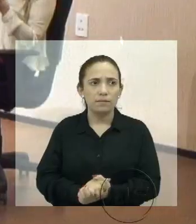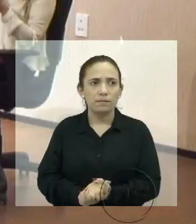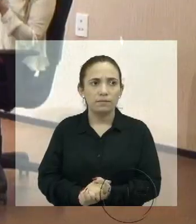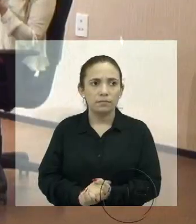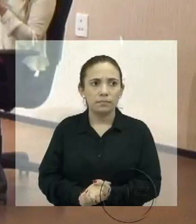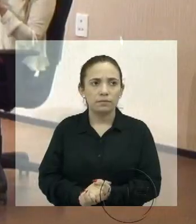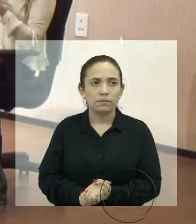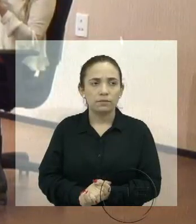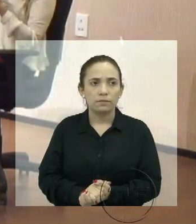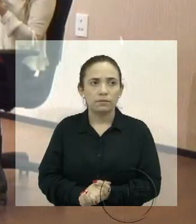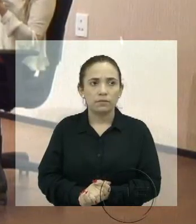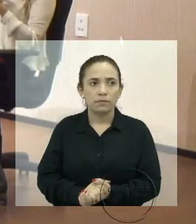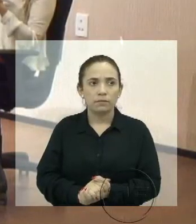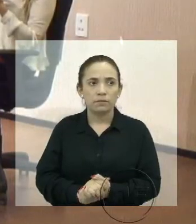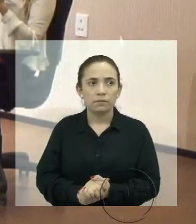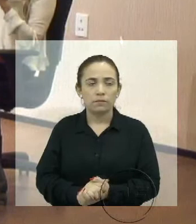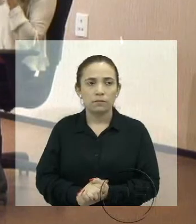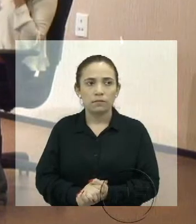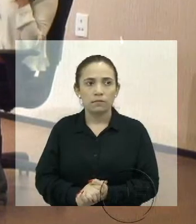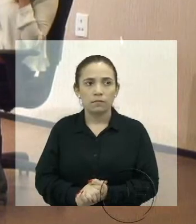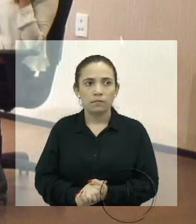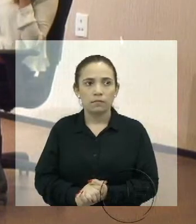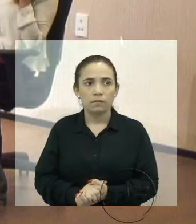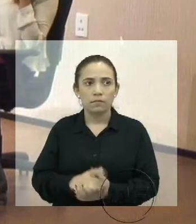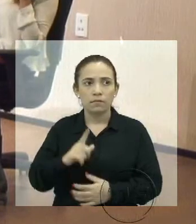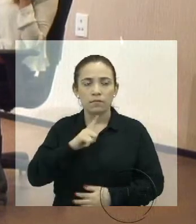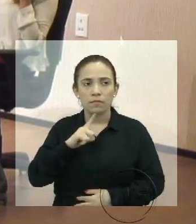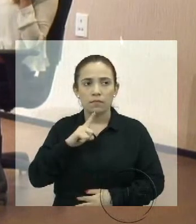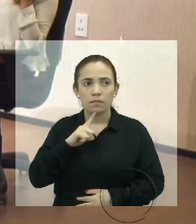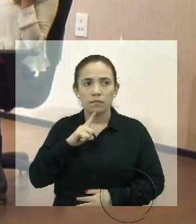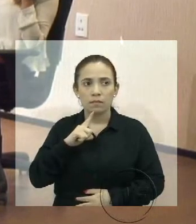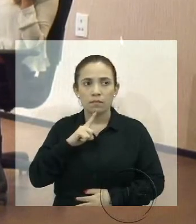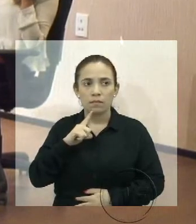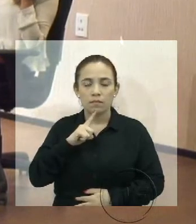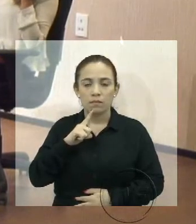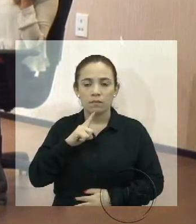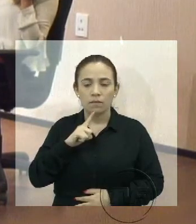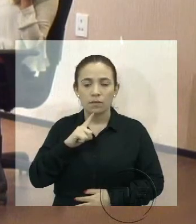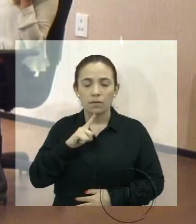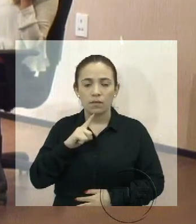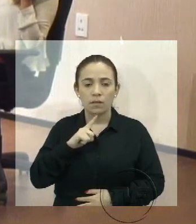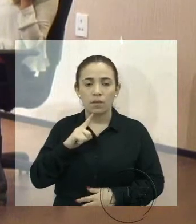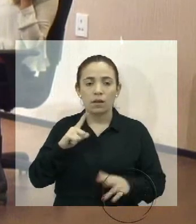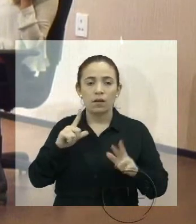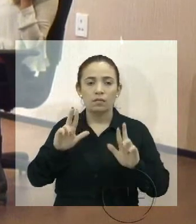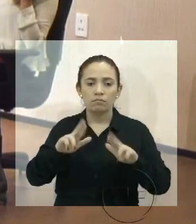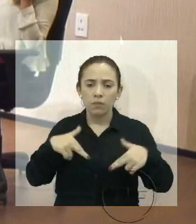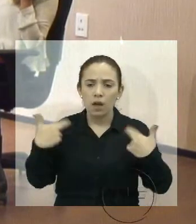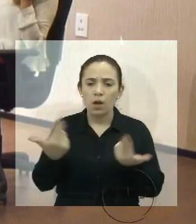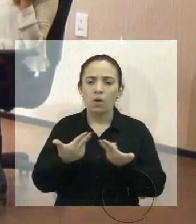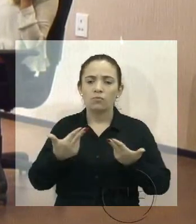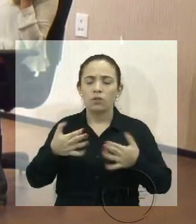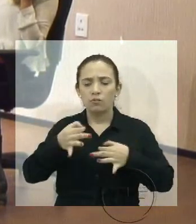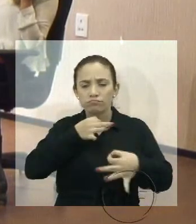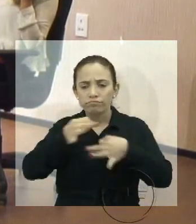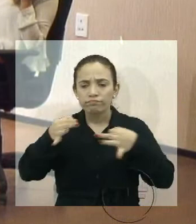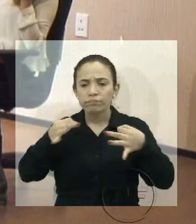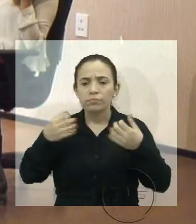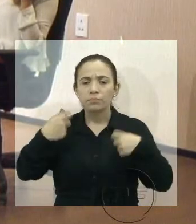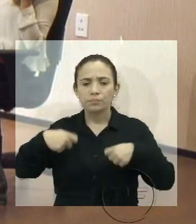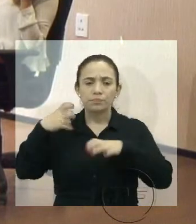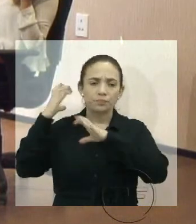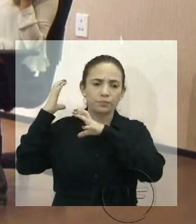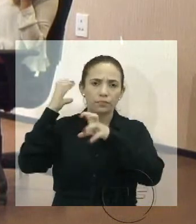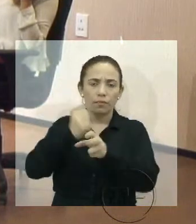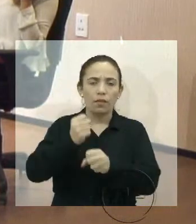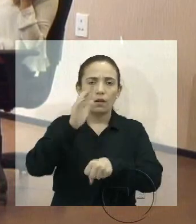menos mal, mas queria Bom, fazer esse alerta. Tranquilo. Se a prefeitura quiser fazer mais alguma coisa, por favor, reúne internamente, faça o balanço, chame